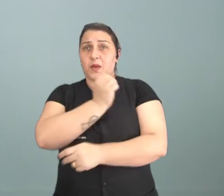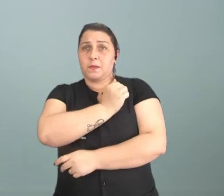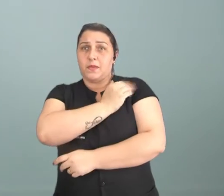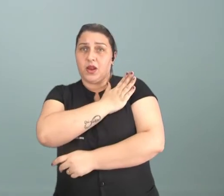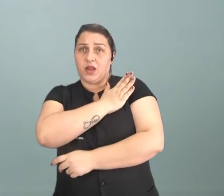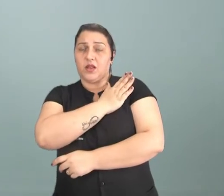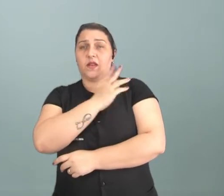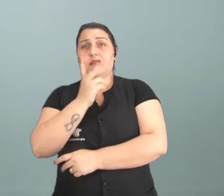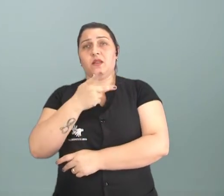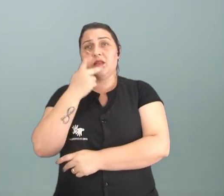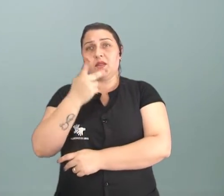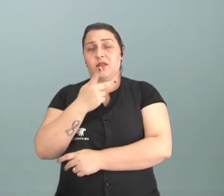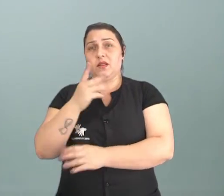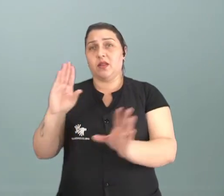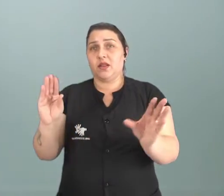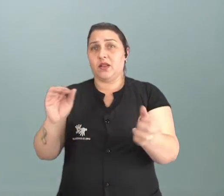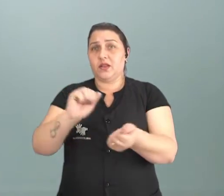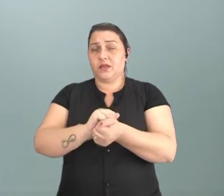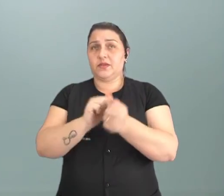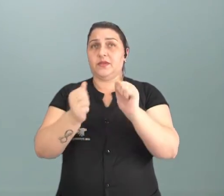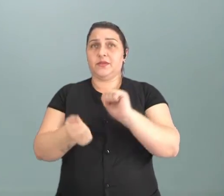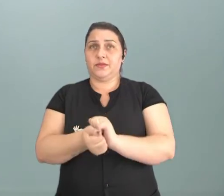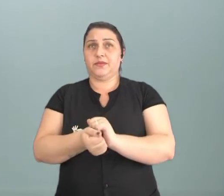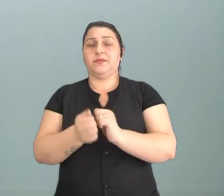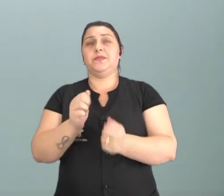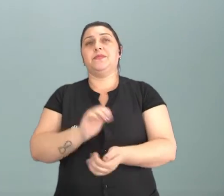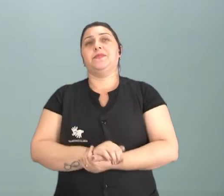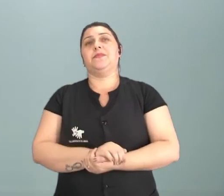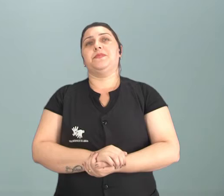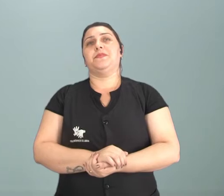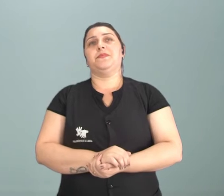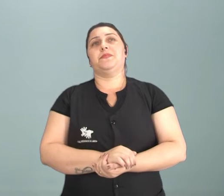preconceito, eu gosto sempre de fazer essa associação aqui, ó. Vamos lá comigo, ó.